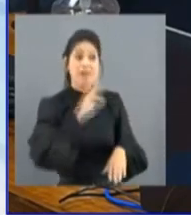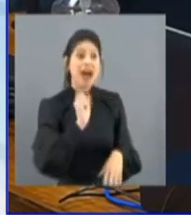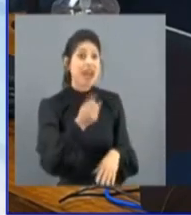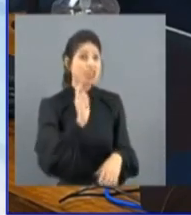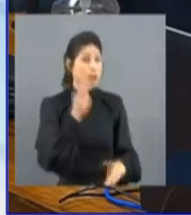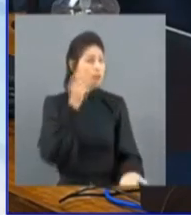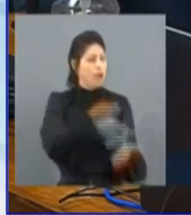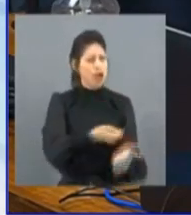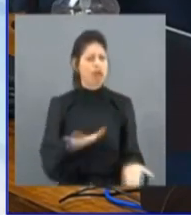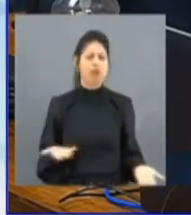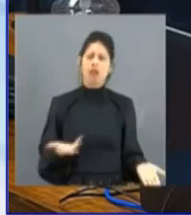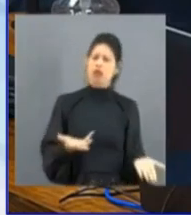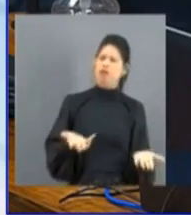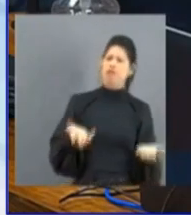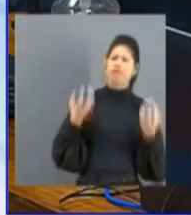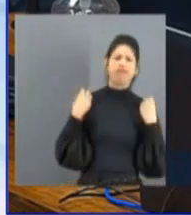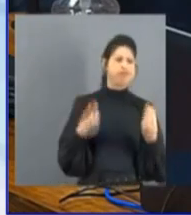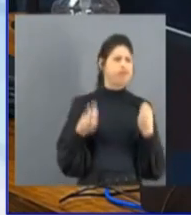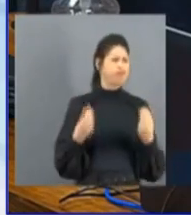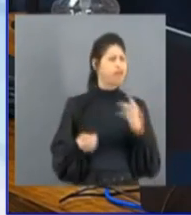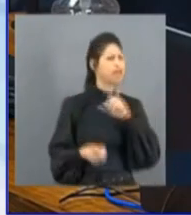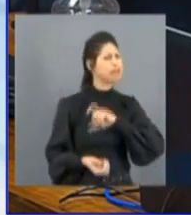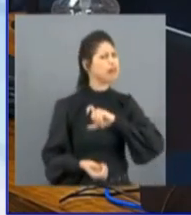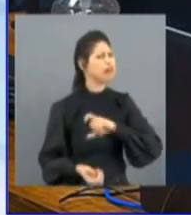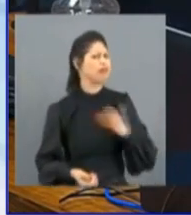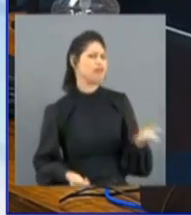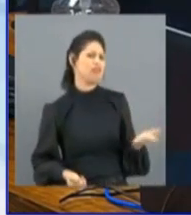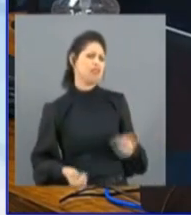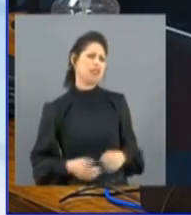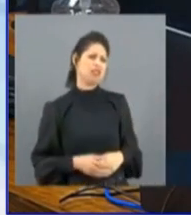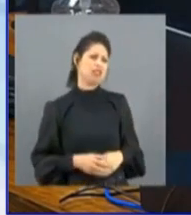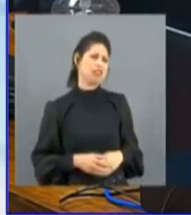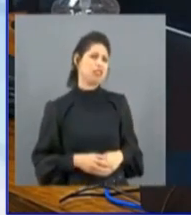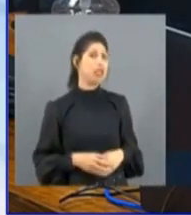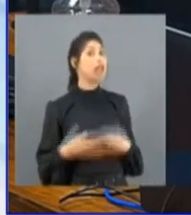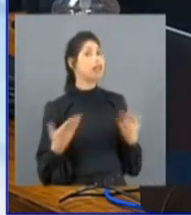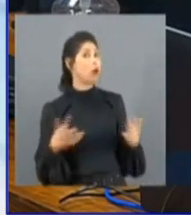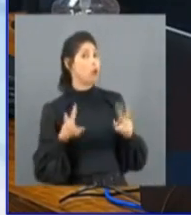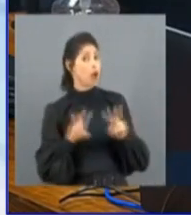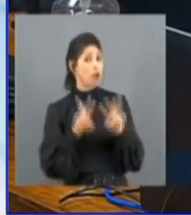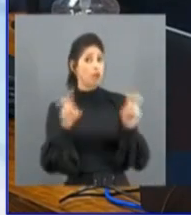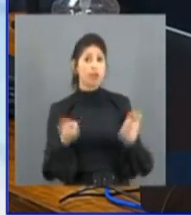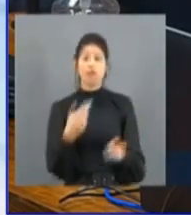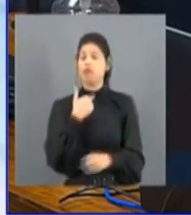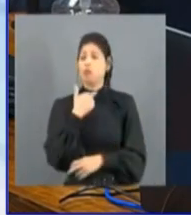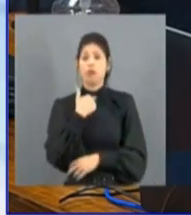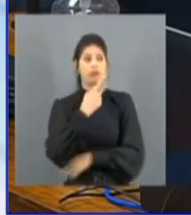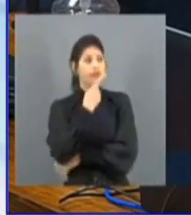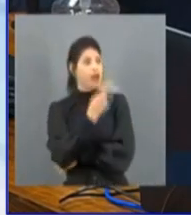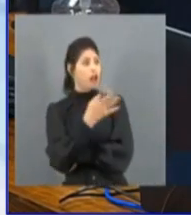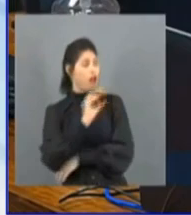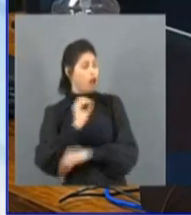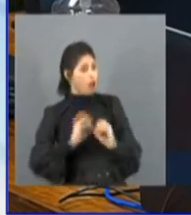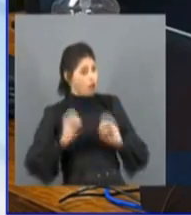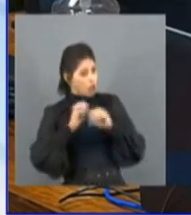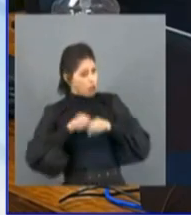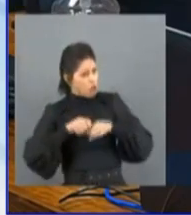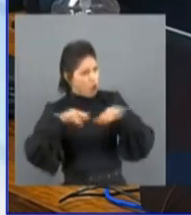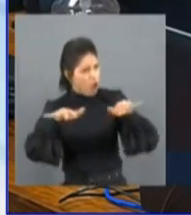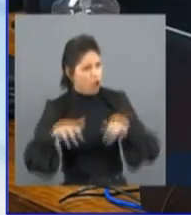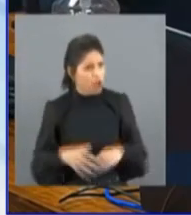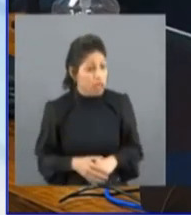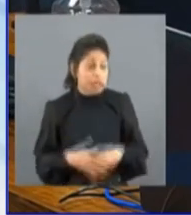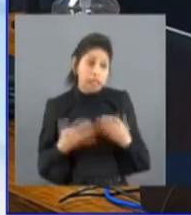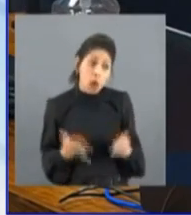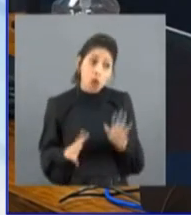O do senador mais do mal... Aliás, eu sei, eu não sei como esse cidadão ainda pode ser